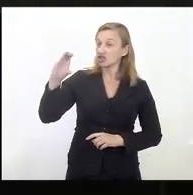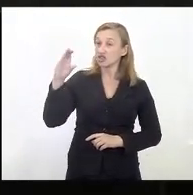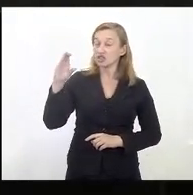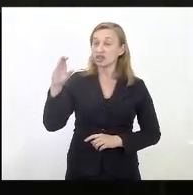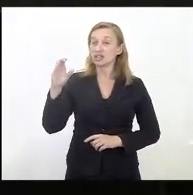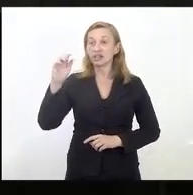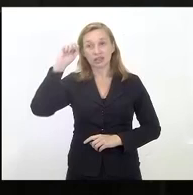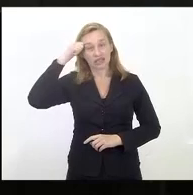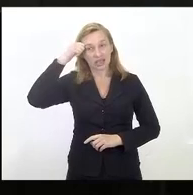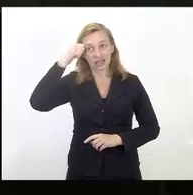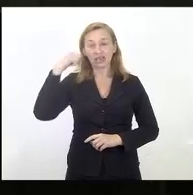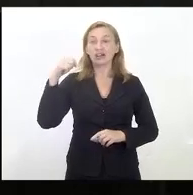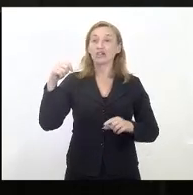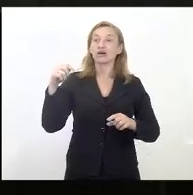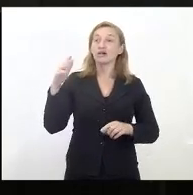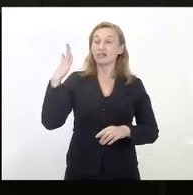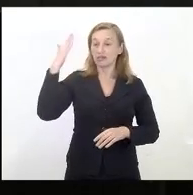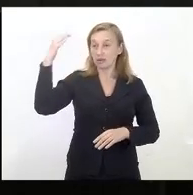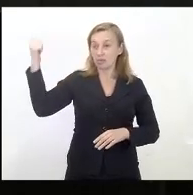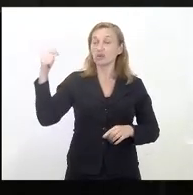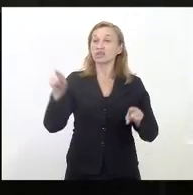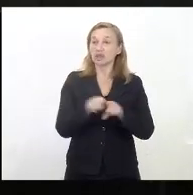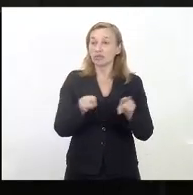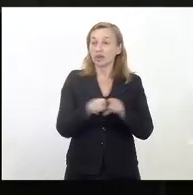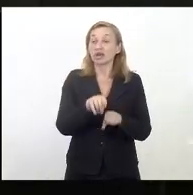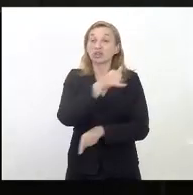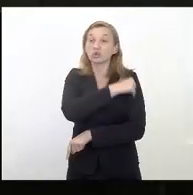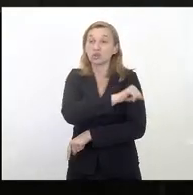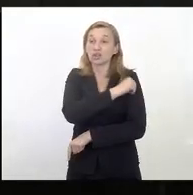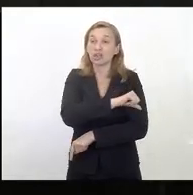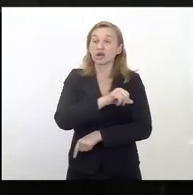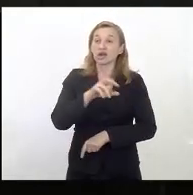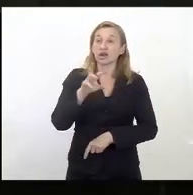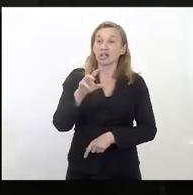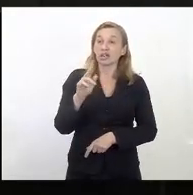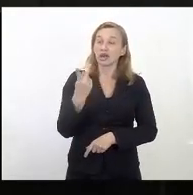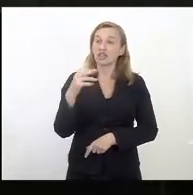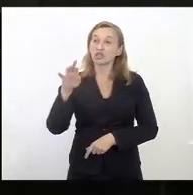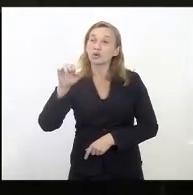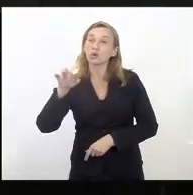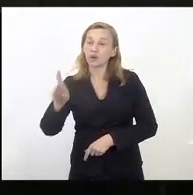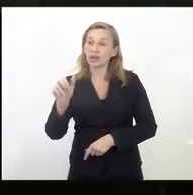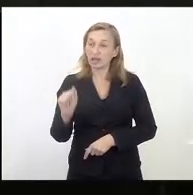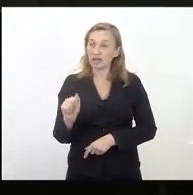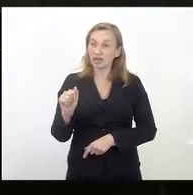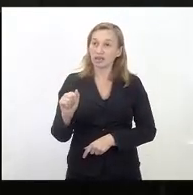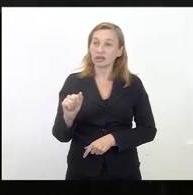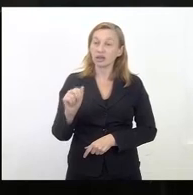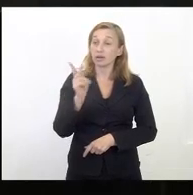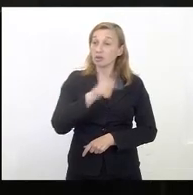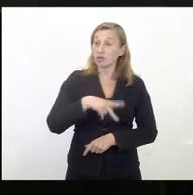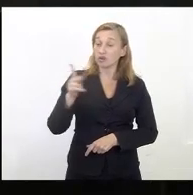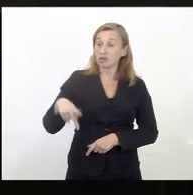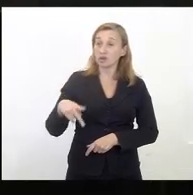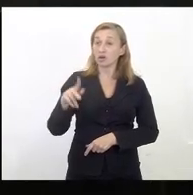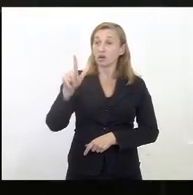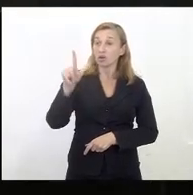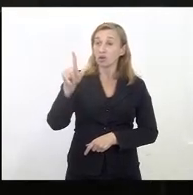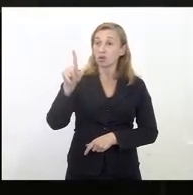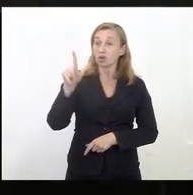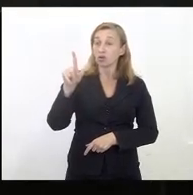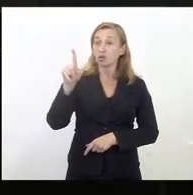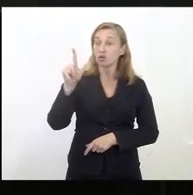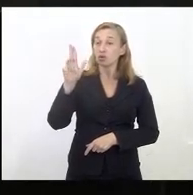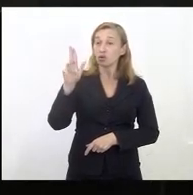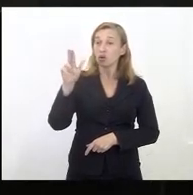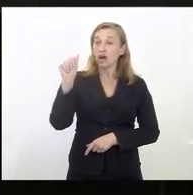também que nós conhecemos aqui do Rio de Janeiro que a reitora da o Enzo a professora Luanda Morais